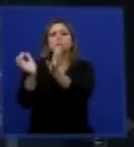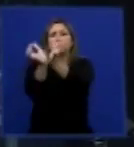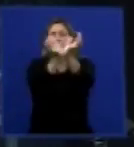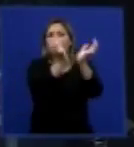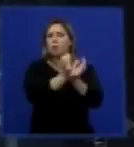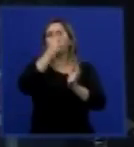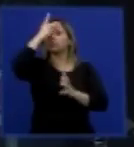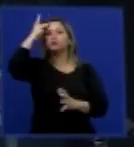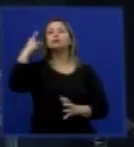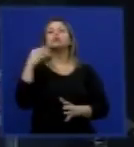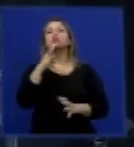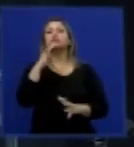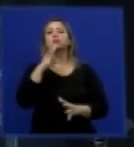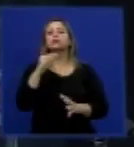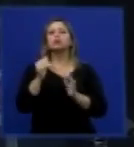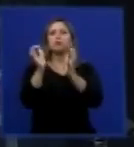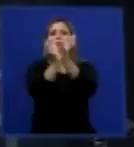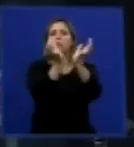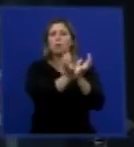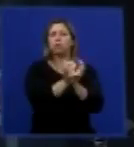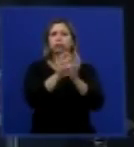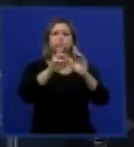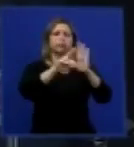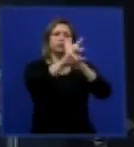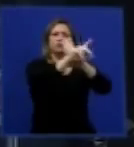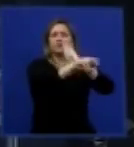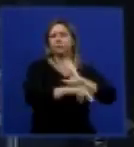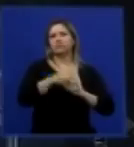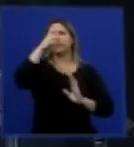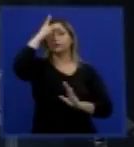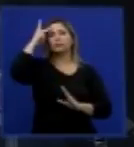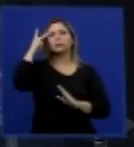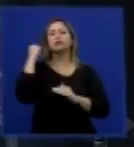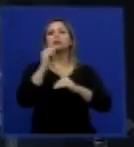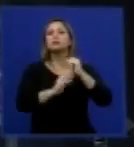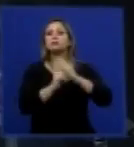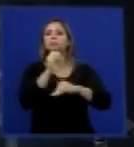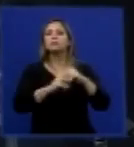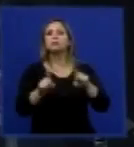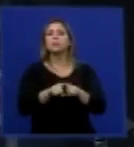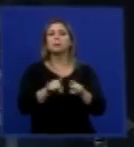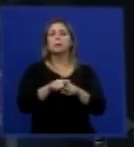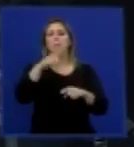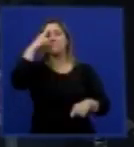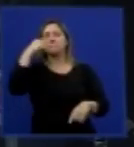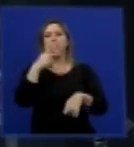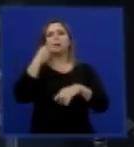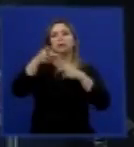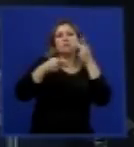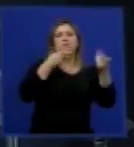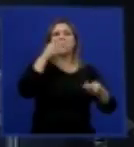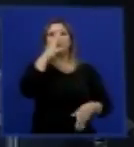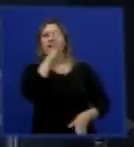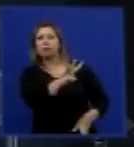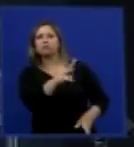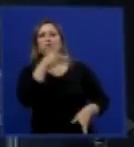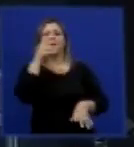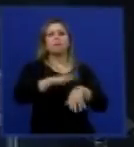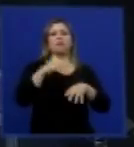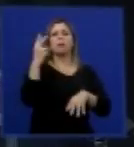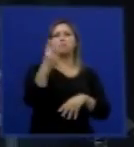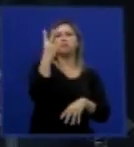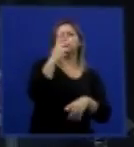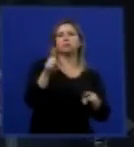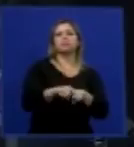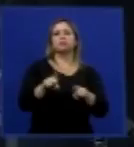técnicos um grupo multidisciplinar de técnicos não para fazer juízo de valor ou defender a importação ou